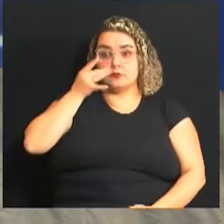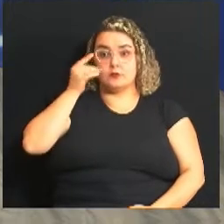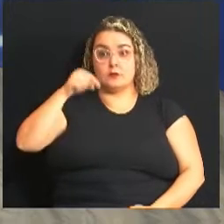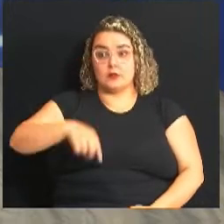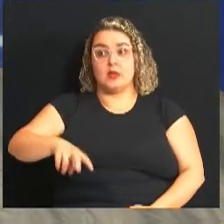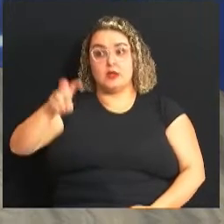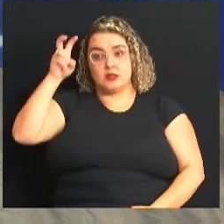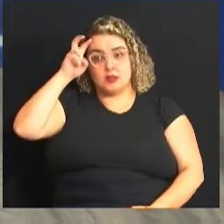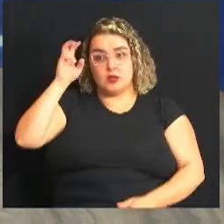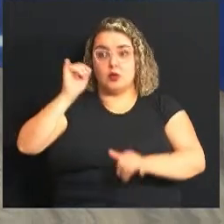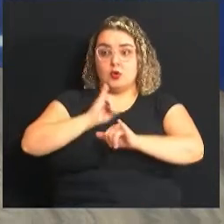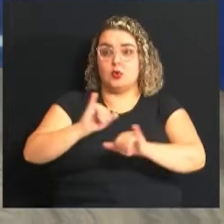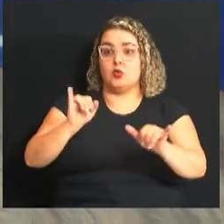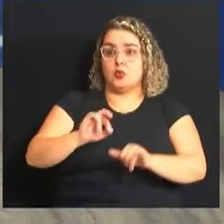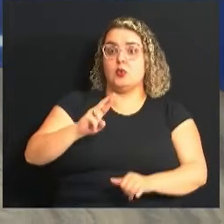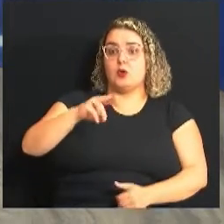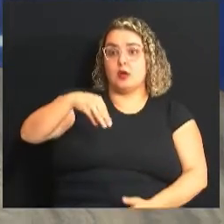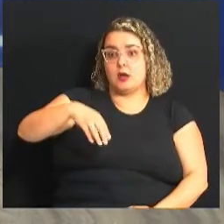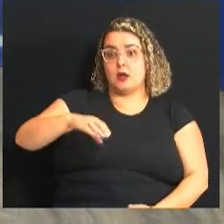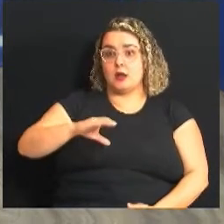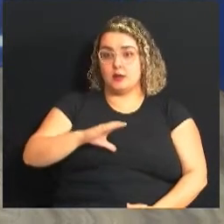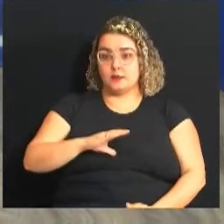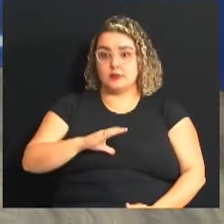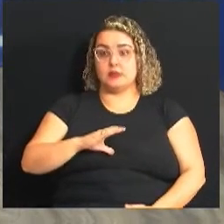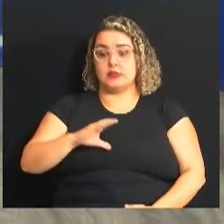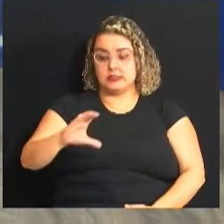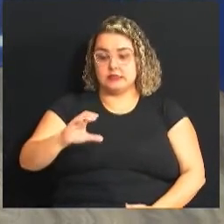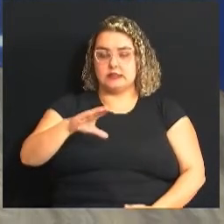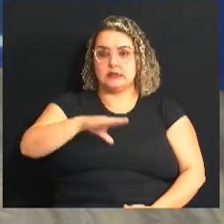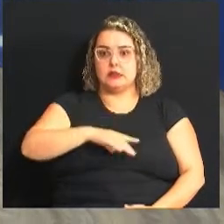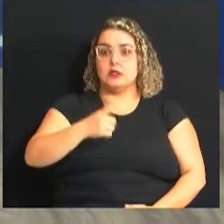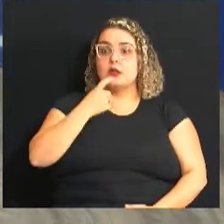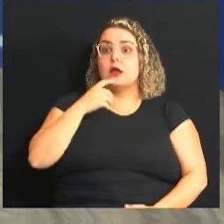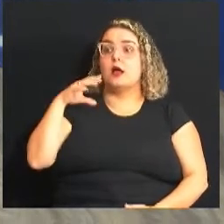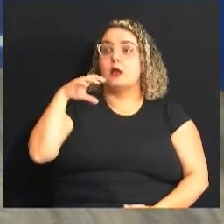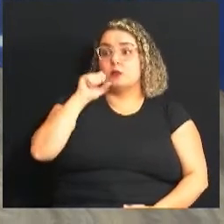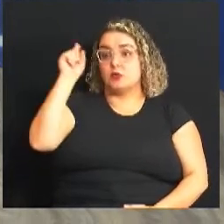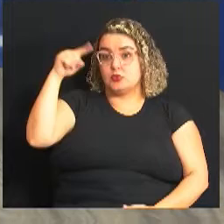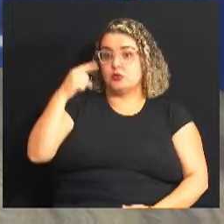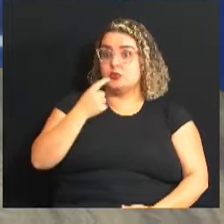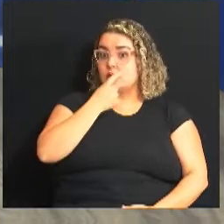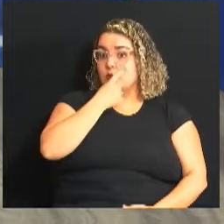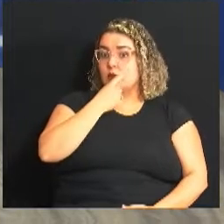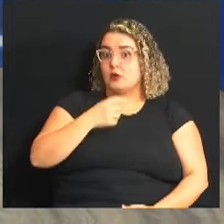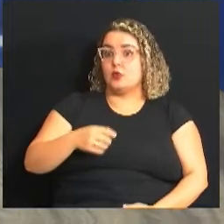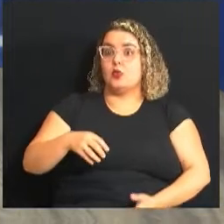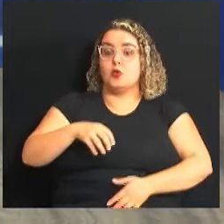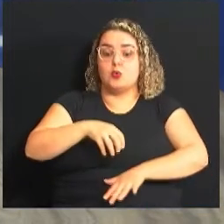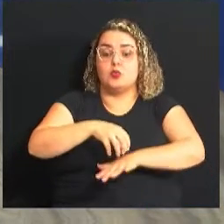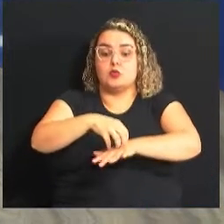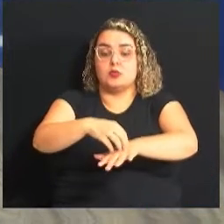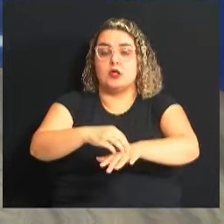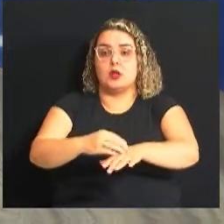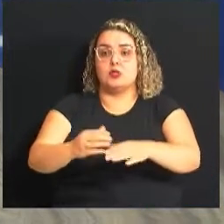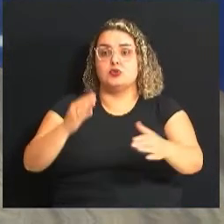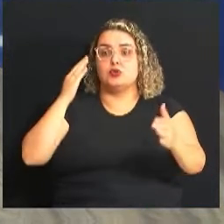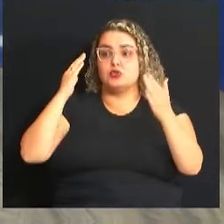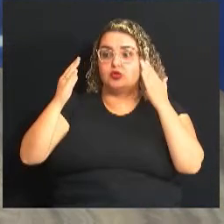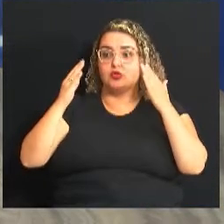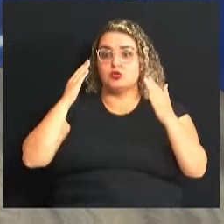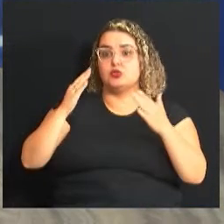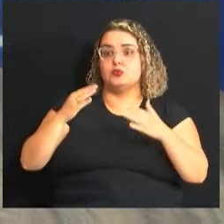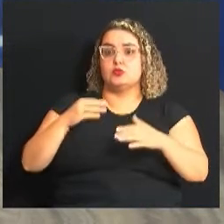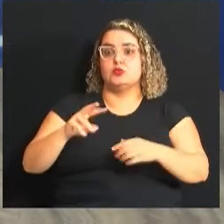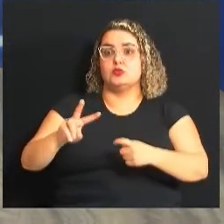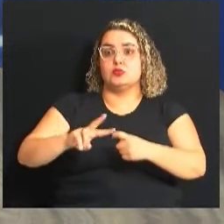com as notícias da metrópole de Campinas. Rapidamente, Mirna Abreu, unidade móvel de uma clínica veterinária, fica no bairro